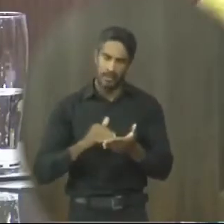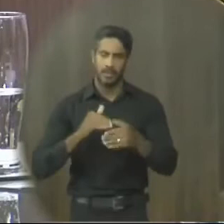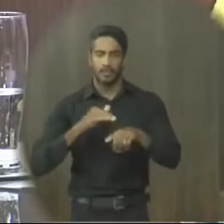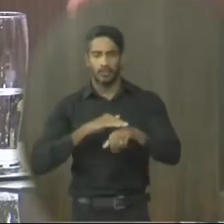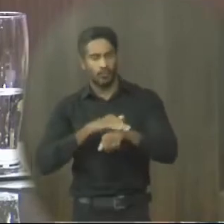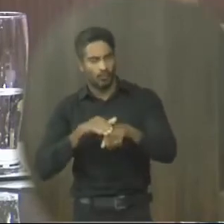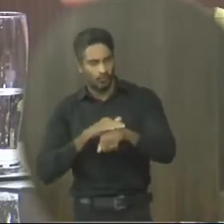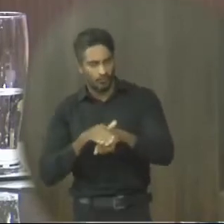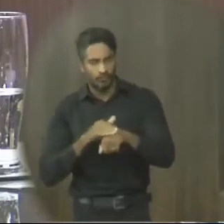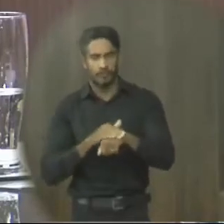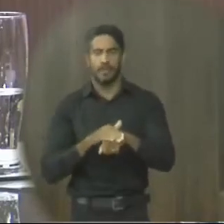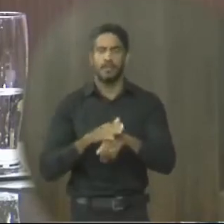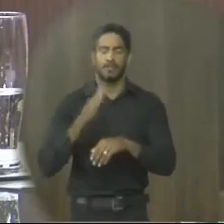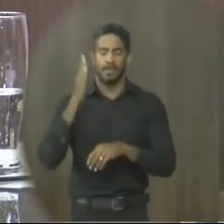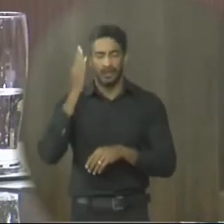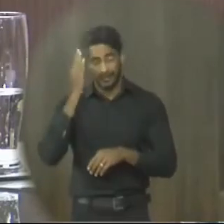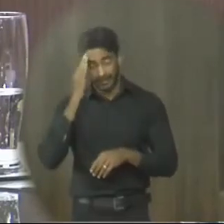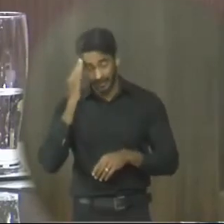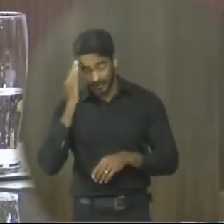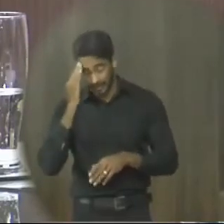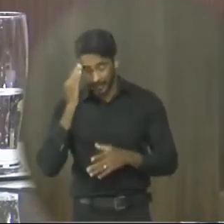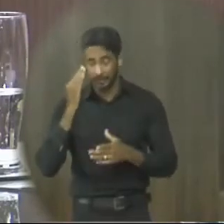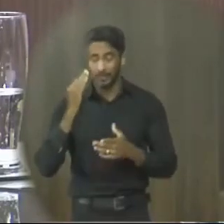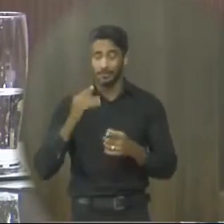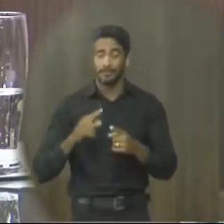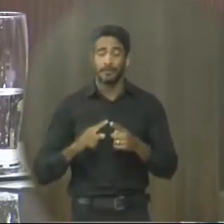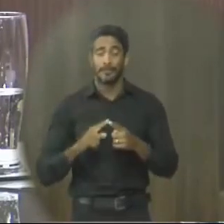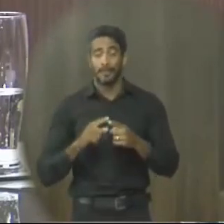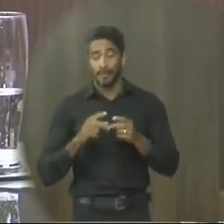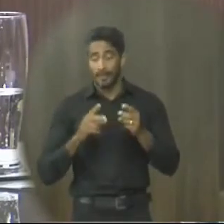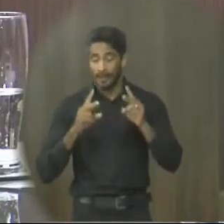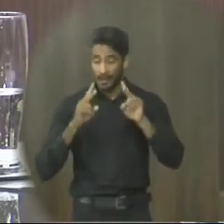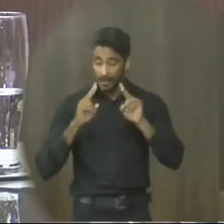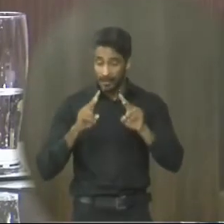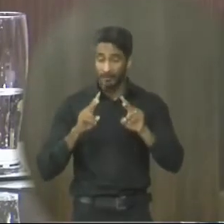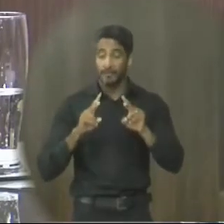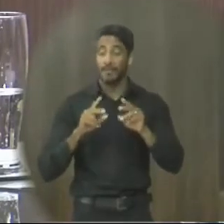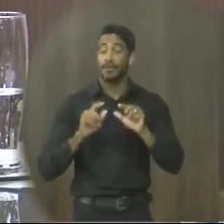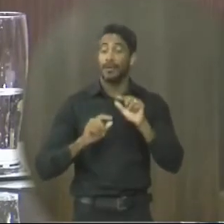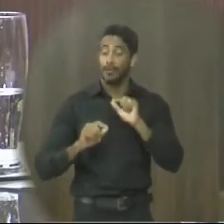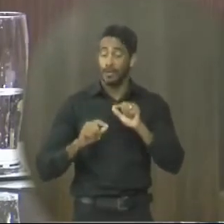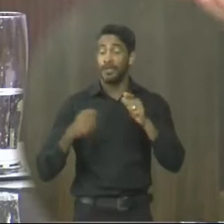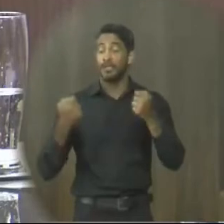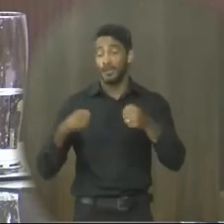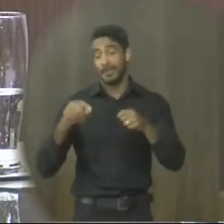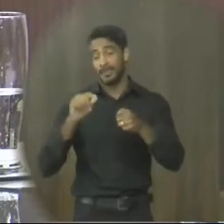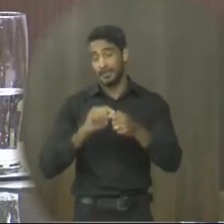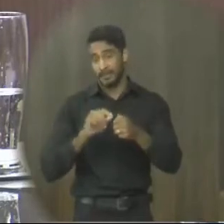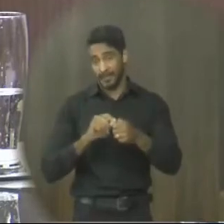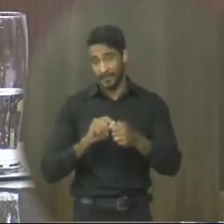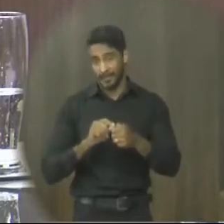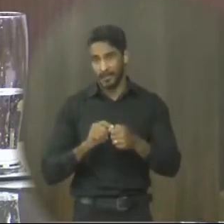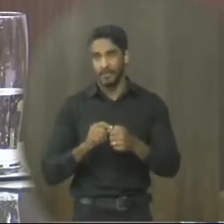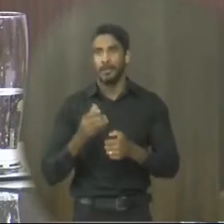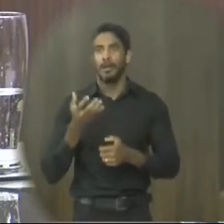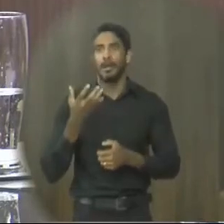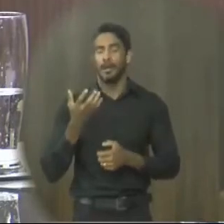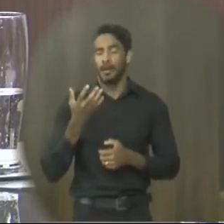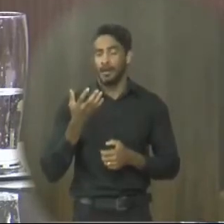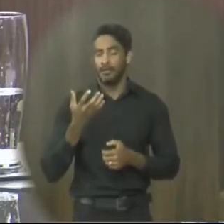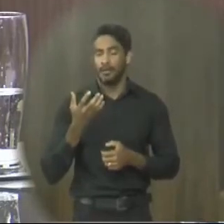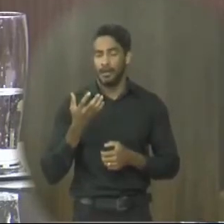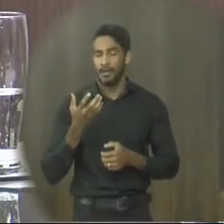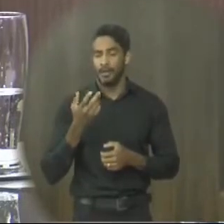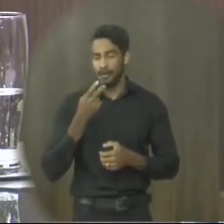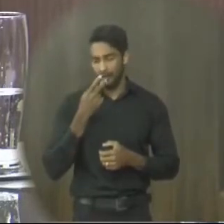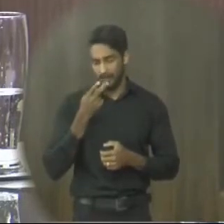vezes, a gente sai no campo e vê em loco o que está acontecendo. Eu quero, nas